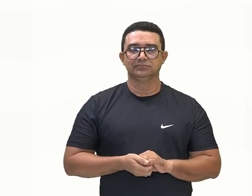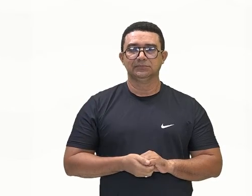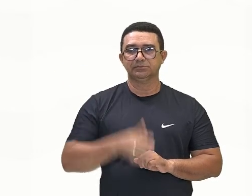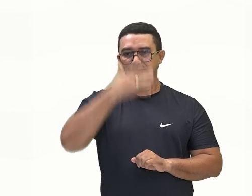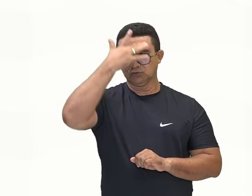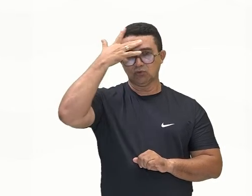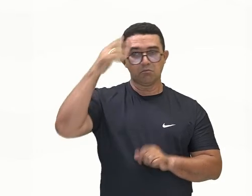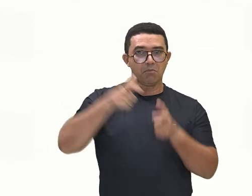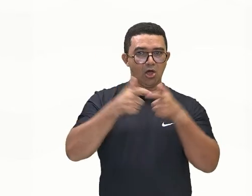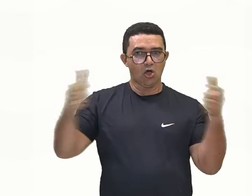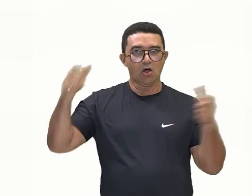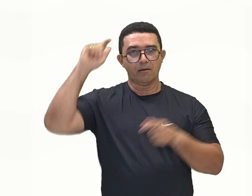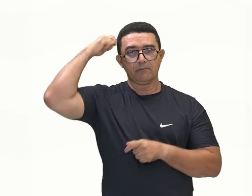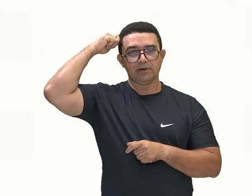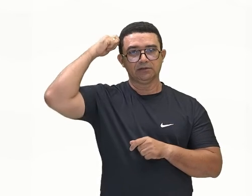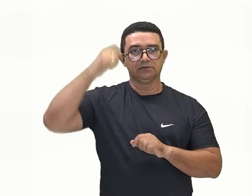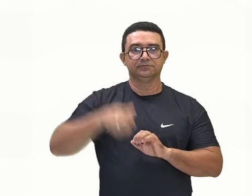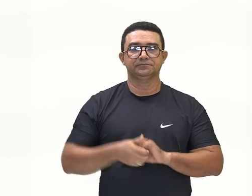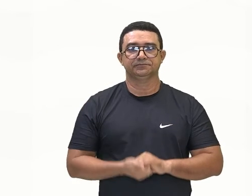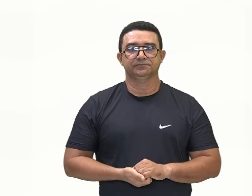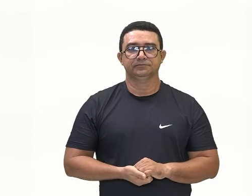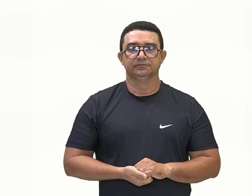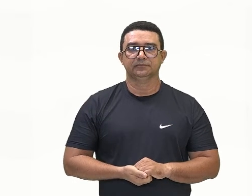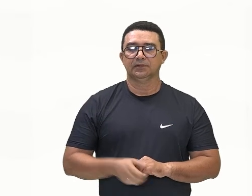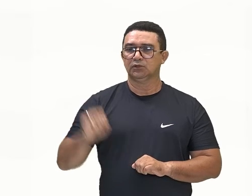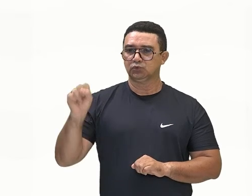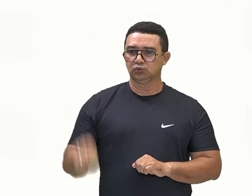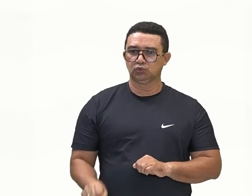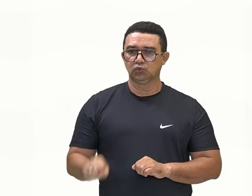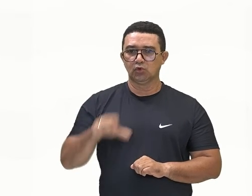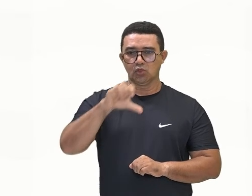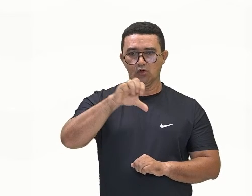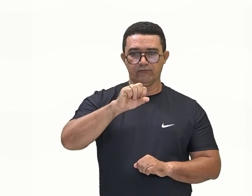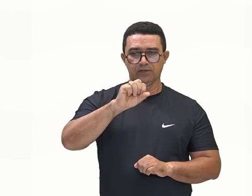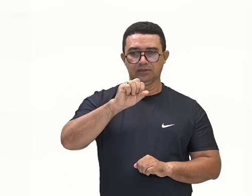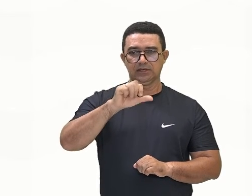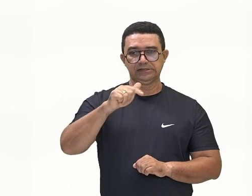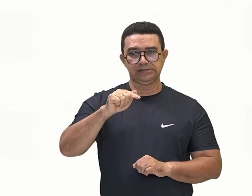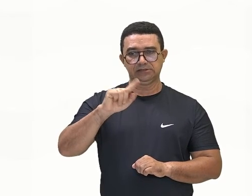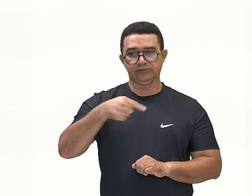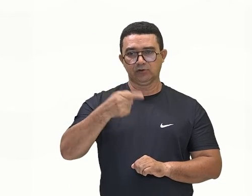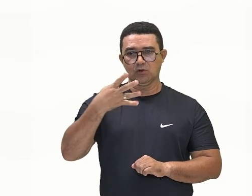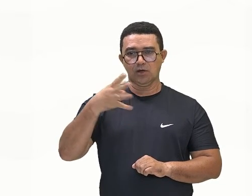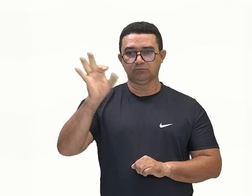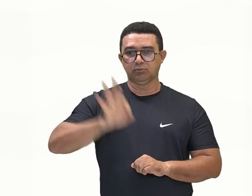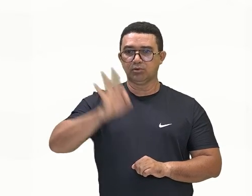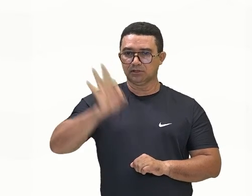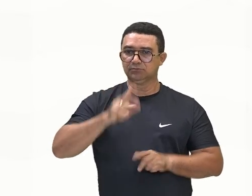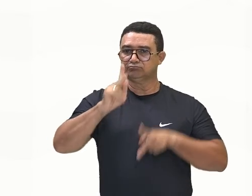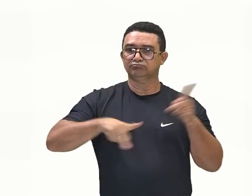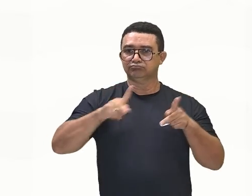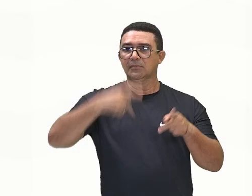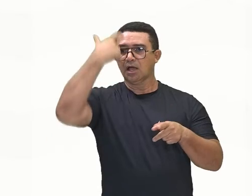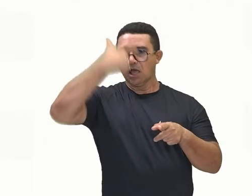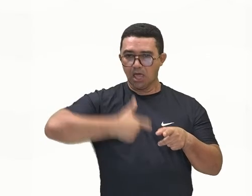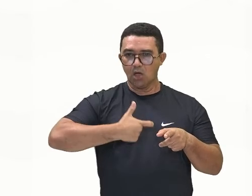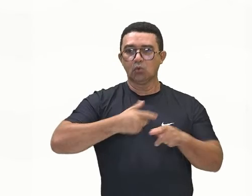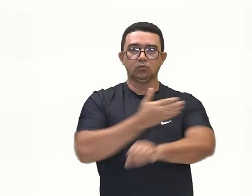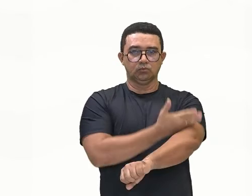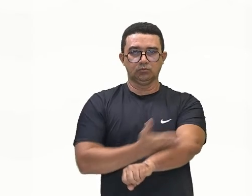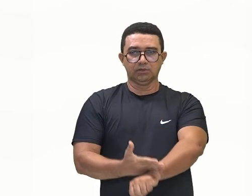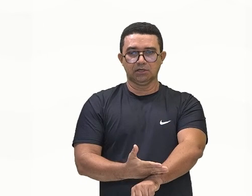preta, e aqui em Morrinhos do Sul, Rio Grande do Sul, 97,4% da população se declarou